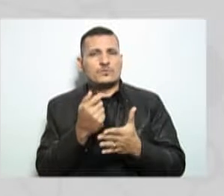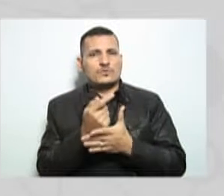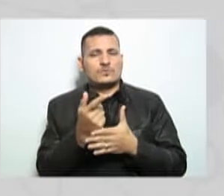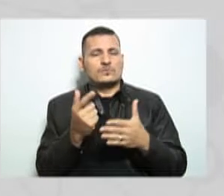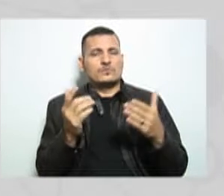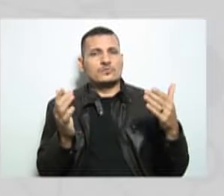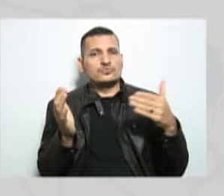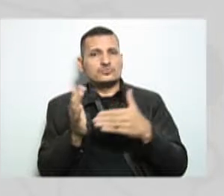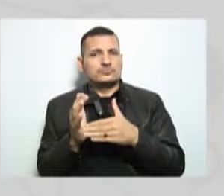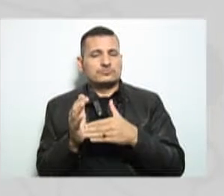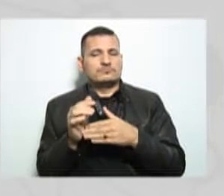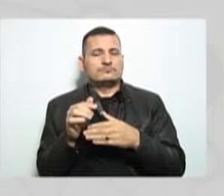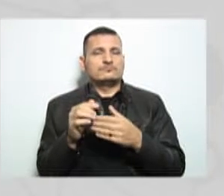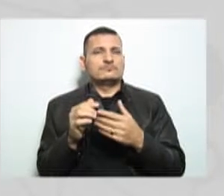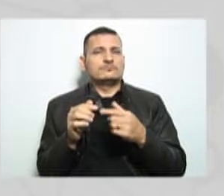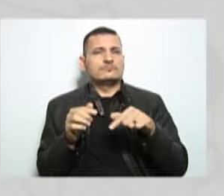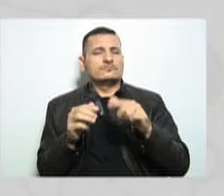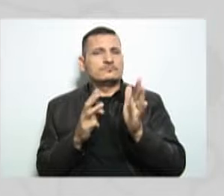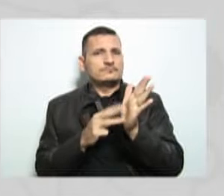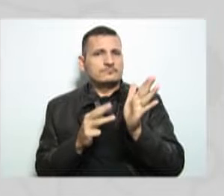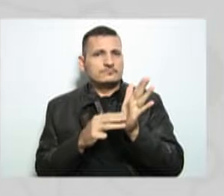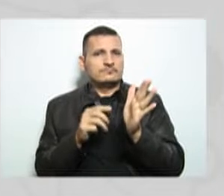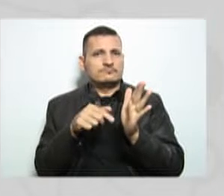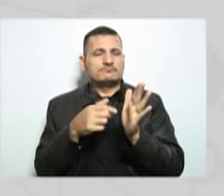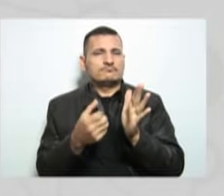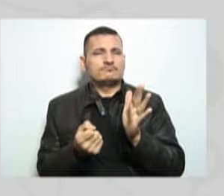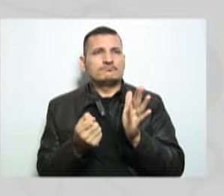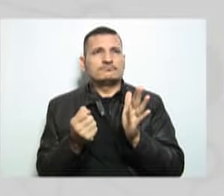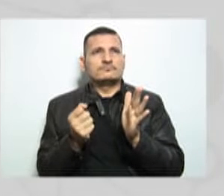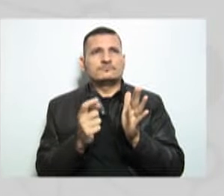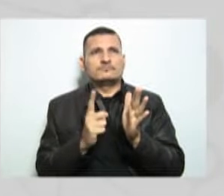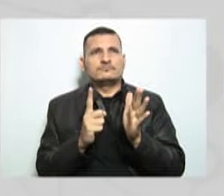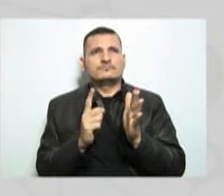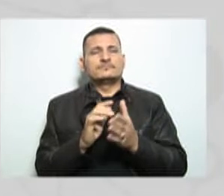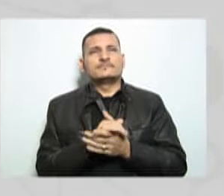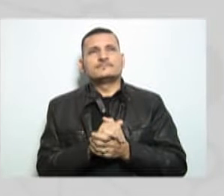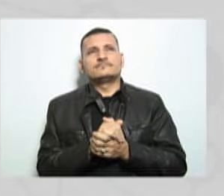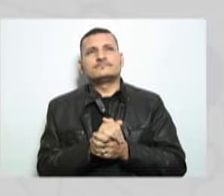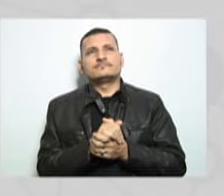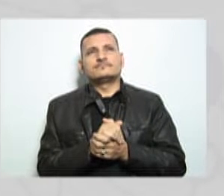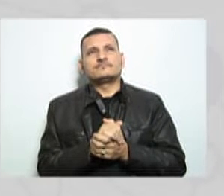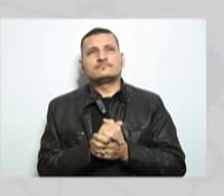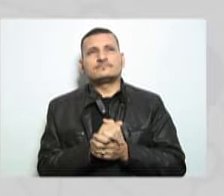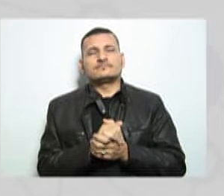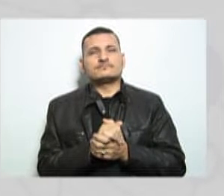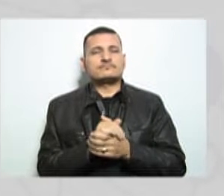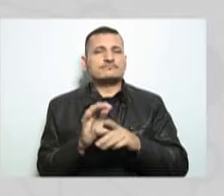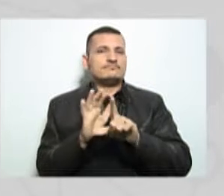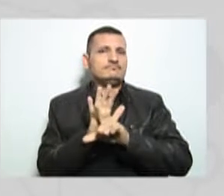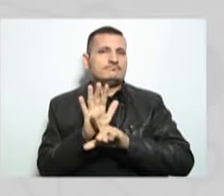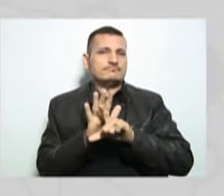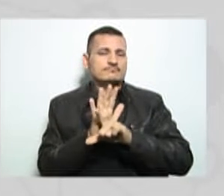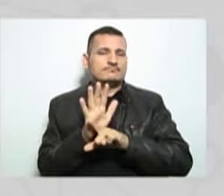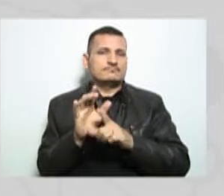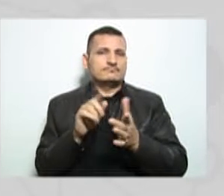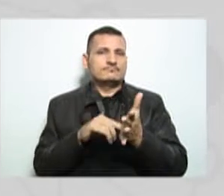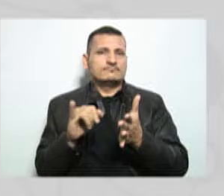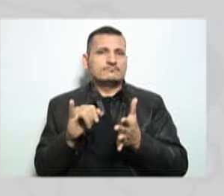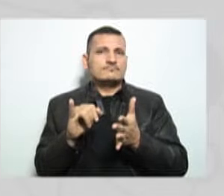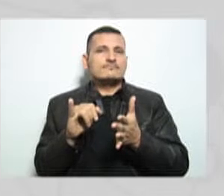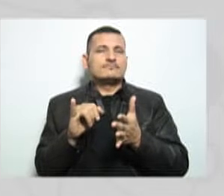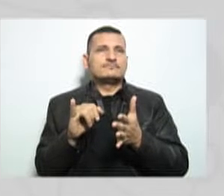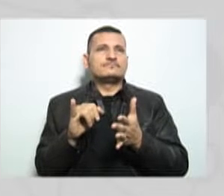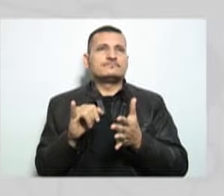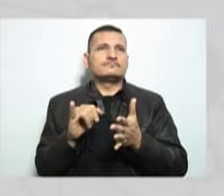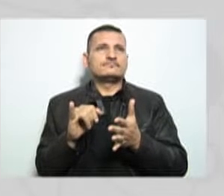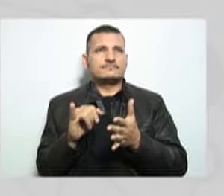entrou. Este método não é aceito, certo? Como já foi conversado, pela legislação de imposto de renda,